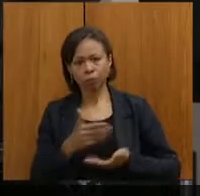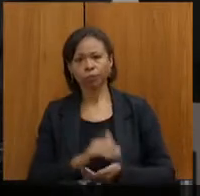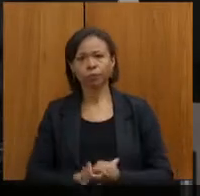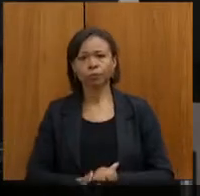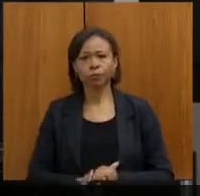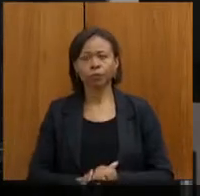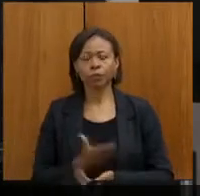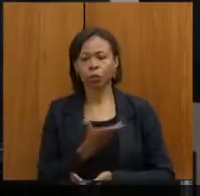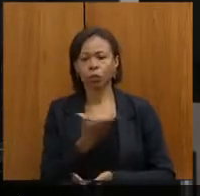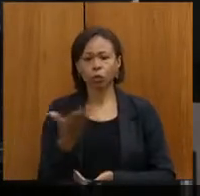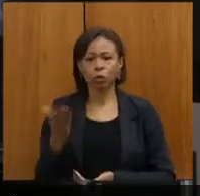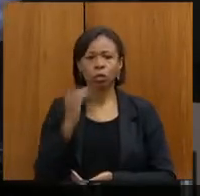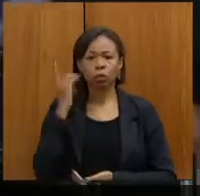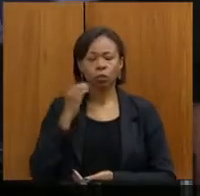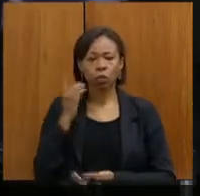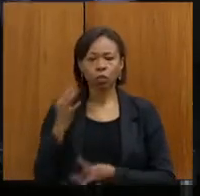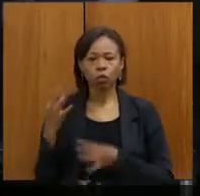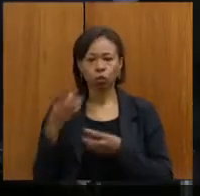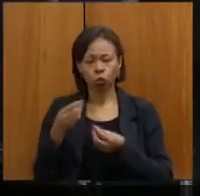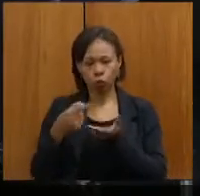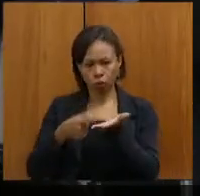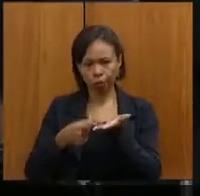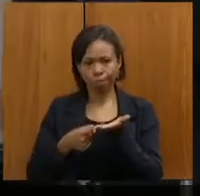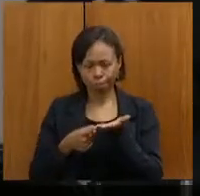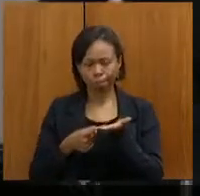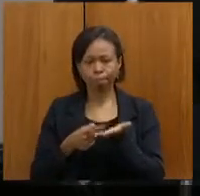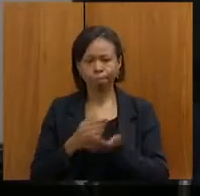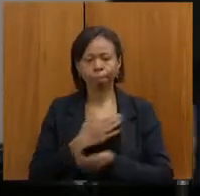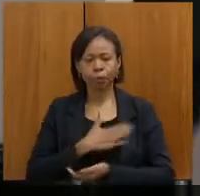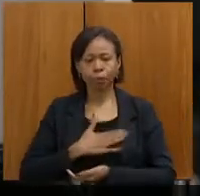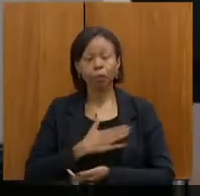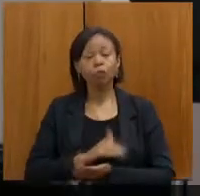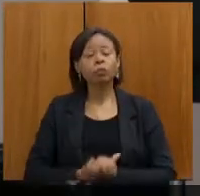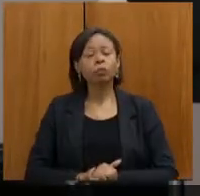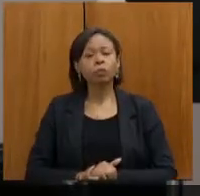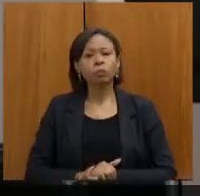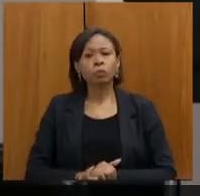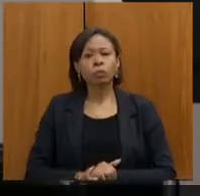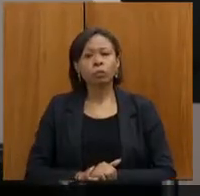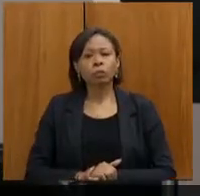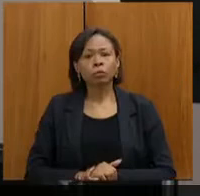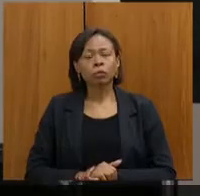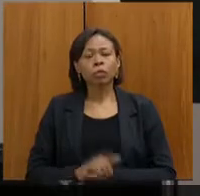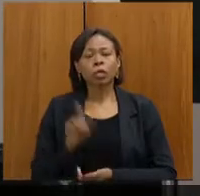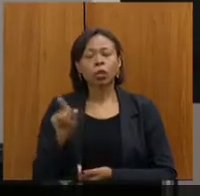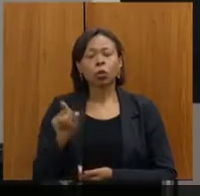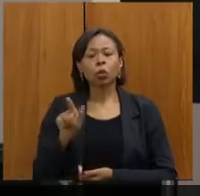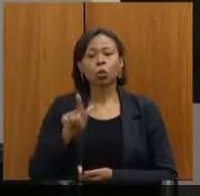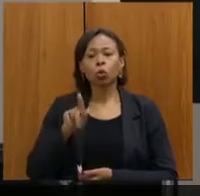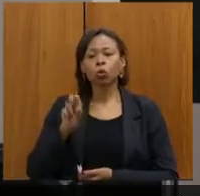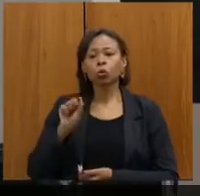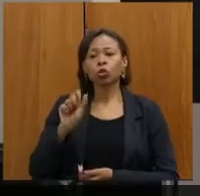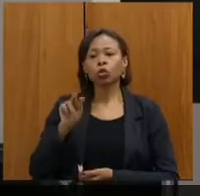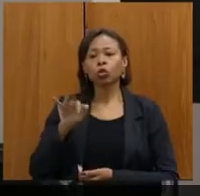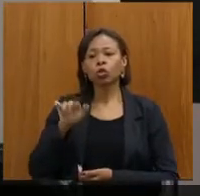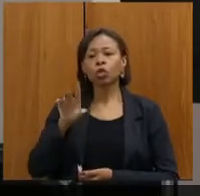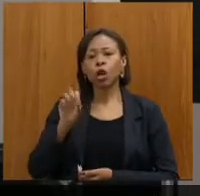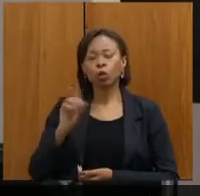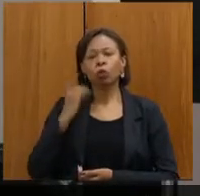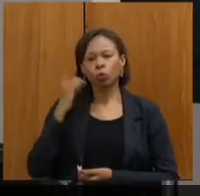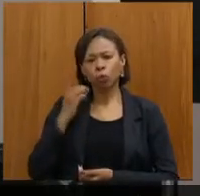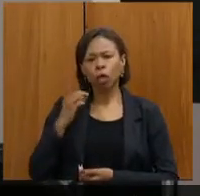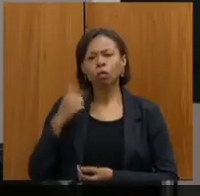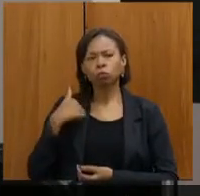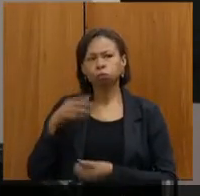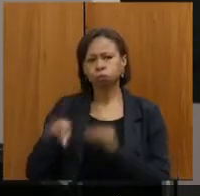deputados presentes convidados vou fazer uma remissão a a fala do deputado Gustavo Valadares que que é muito